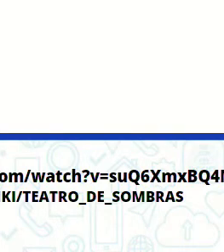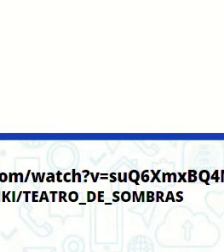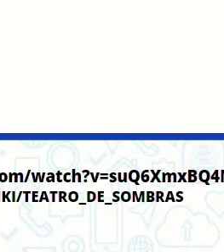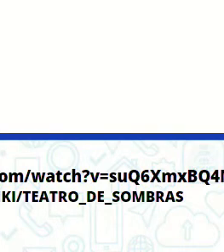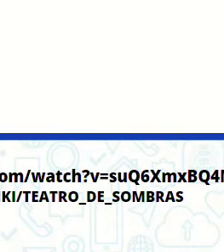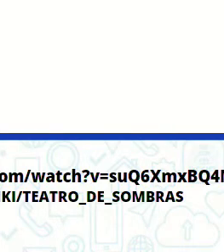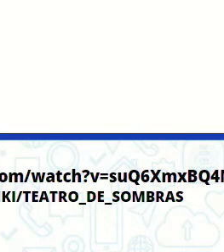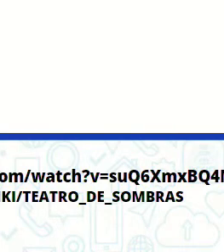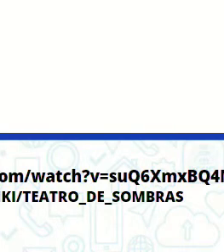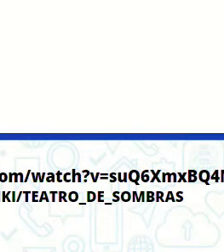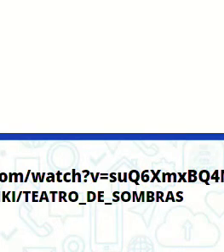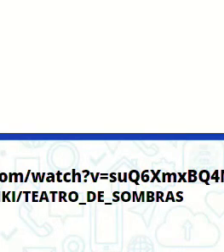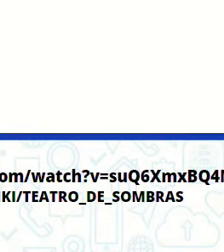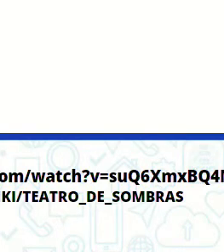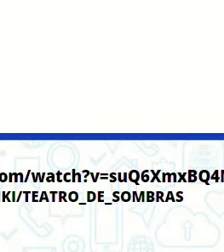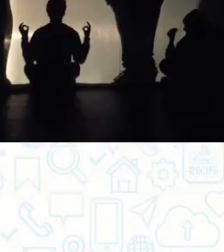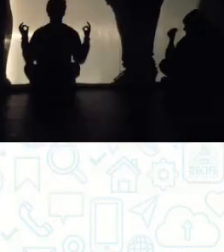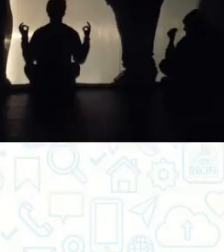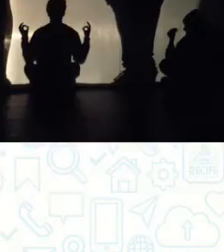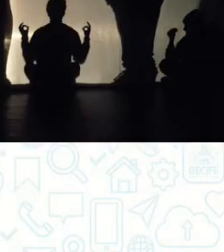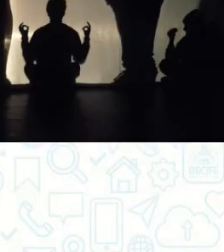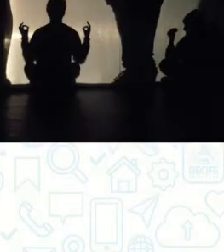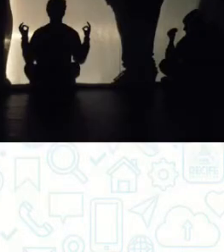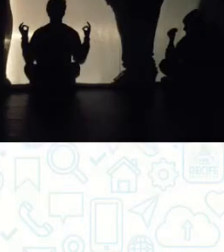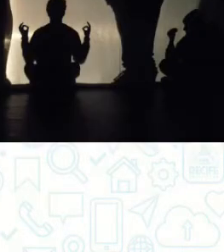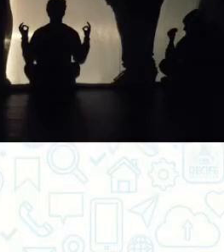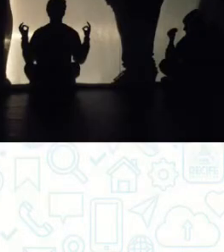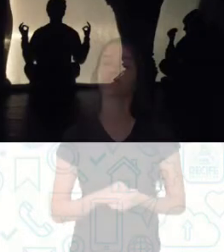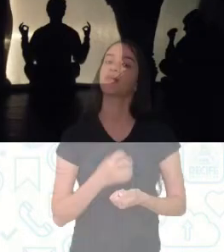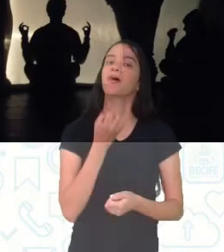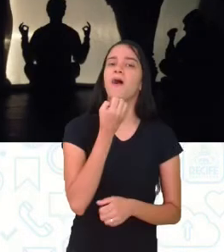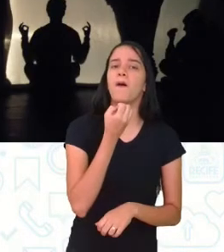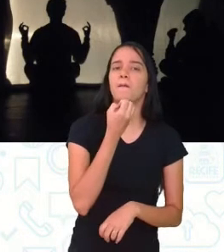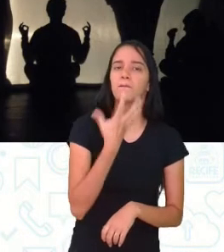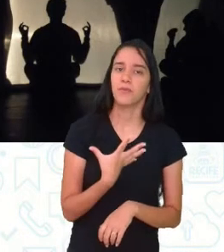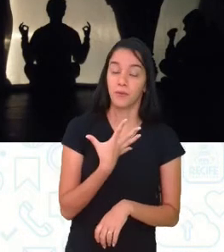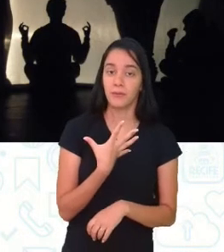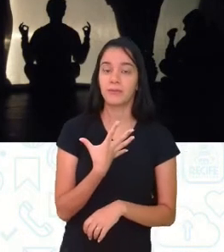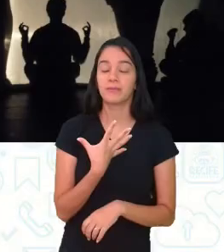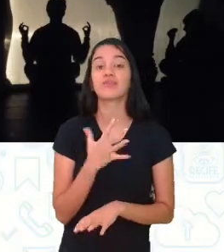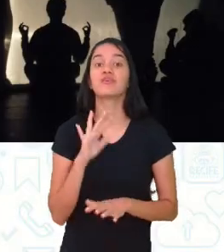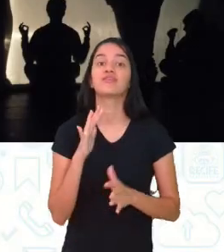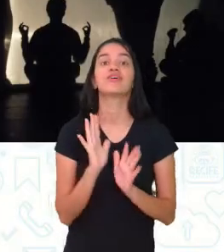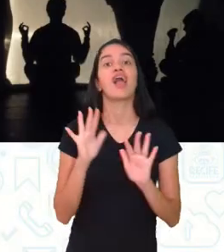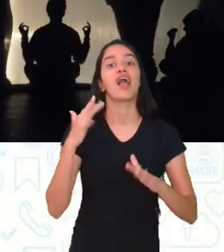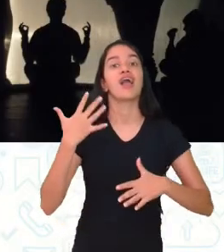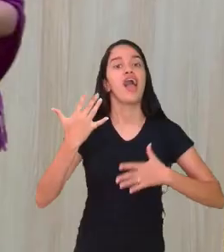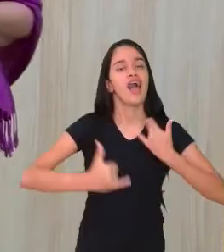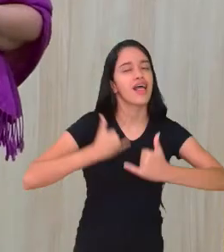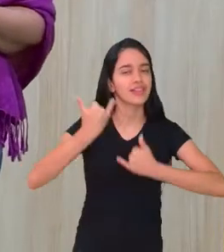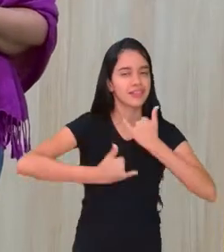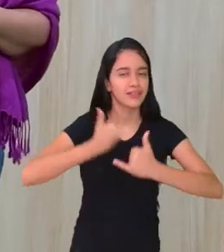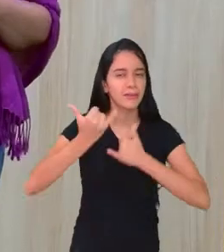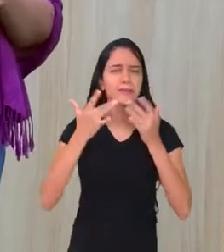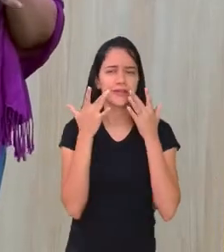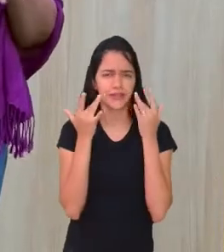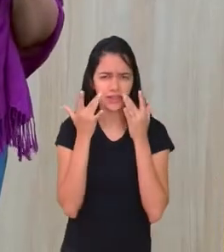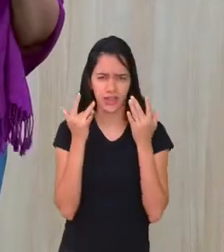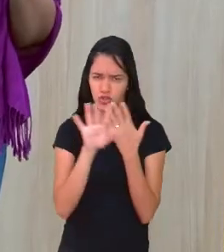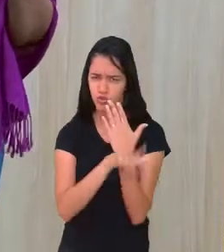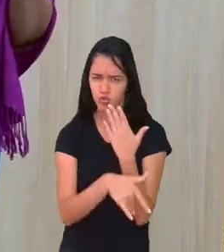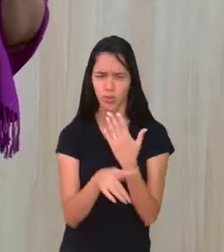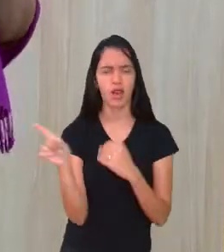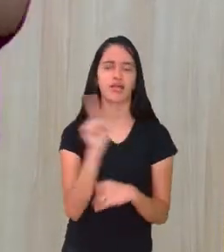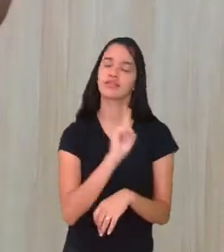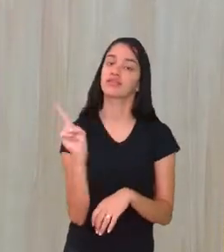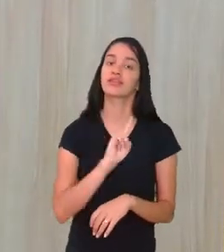Non esiste di migliore partita che io. Bom, aquele foi animado. Mas é teatro de sombras? Não, ele